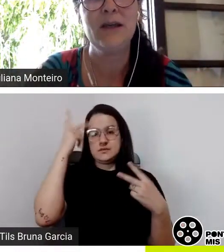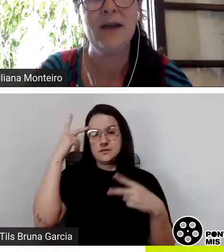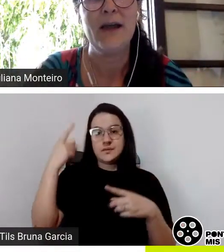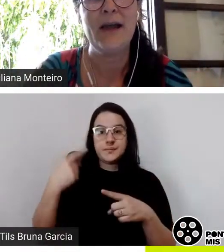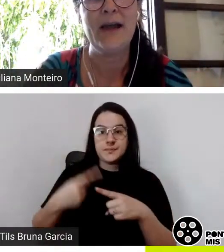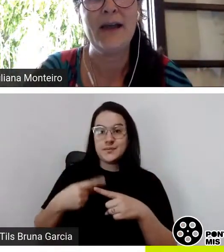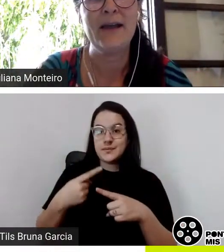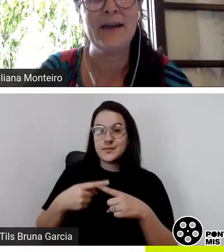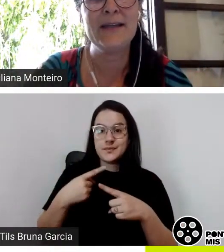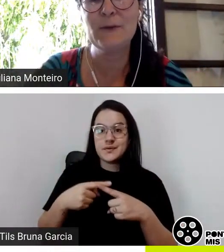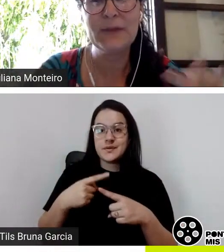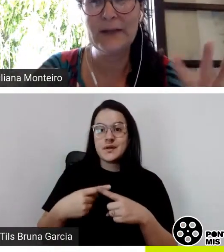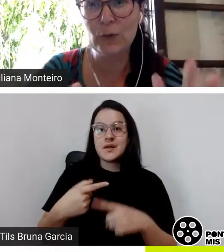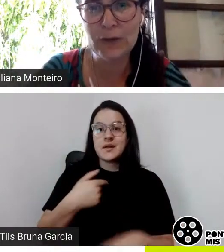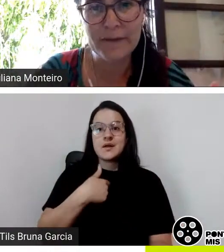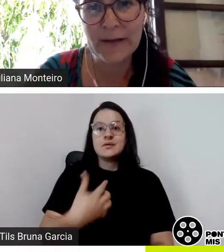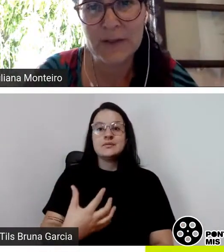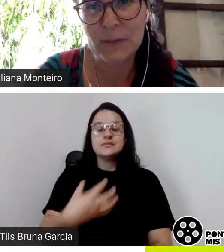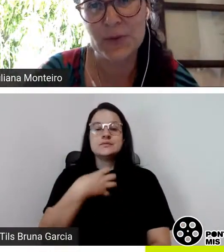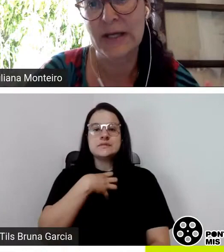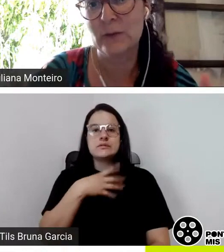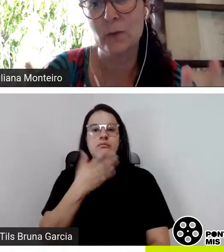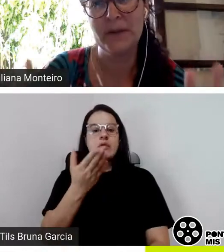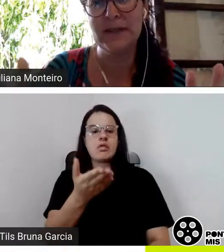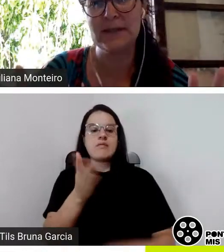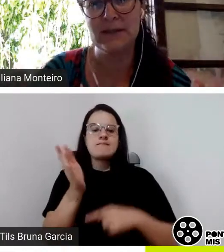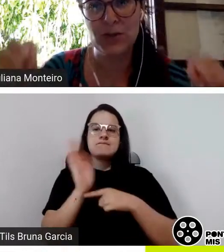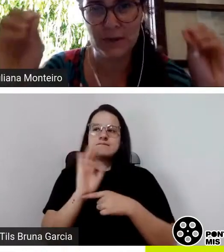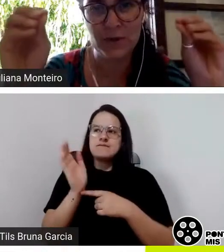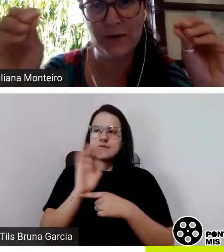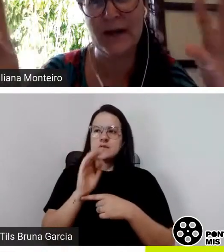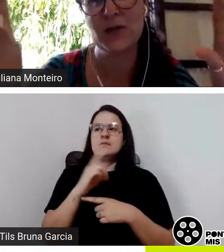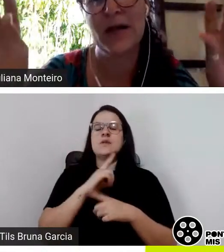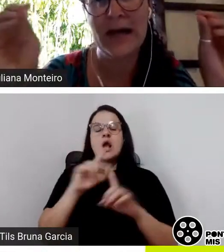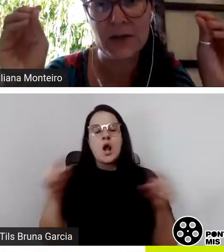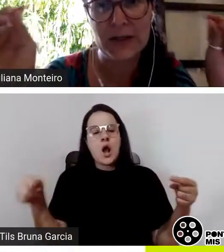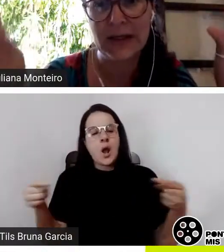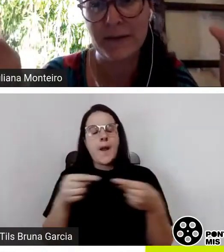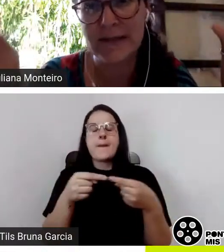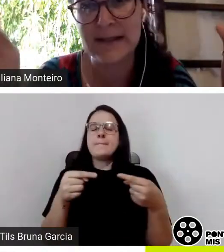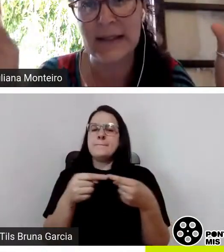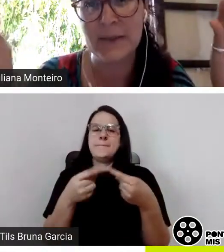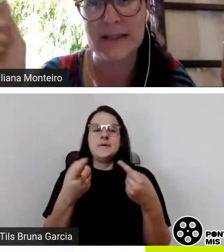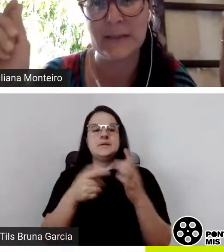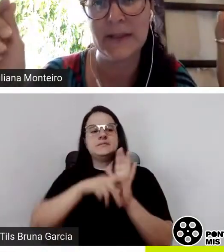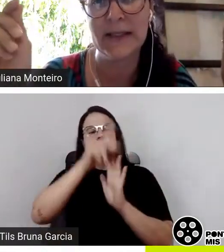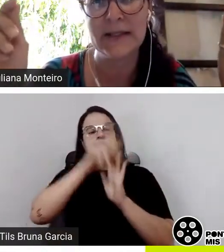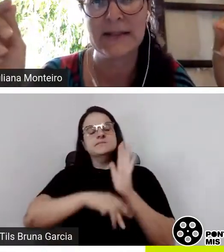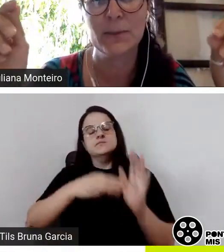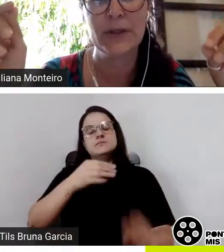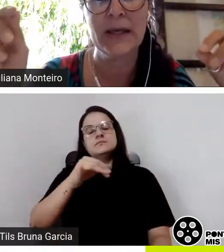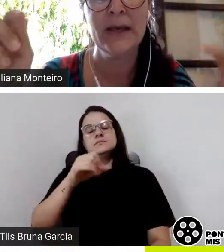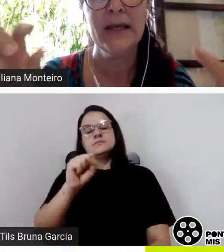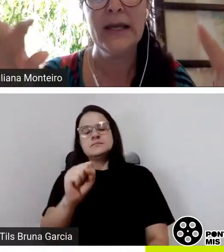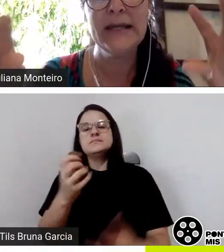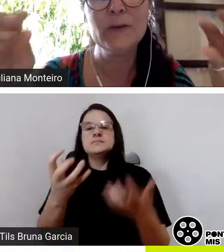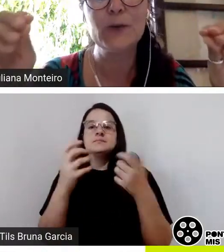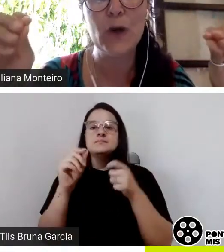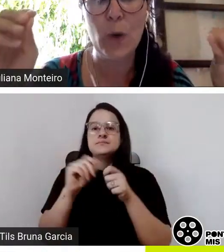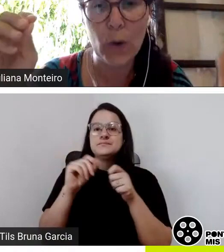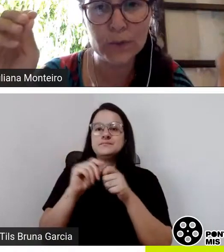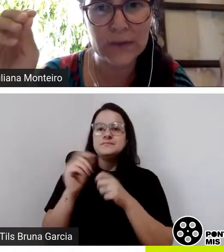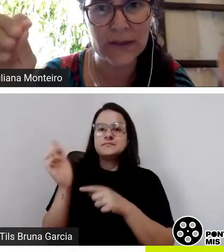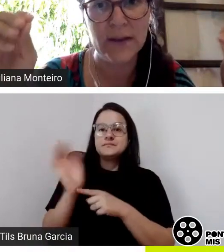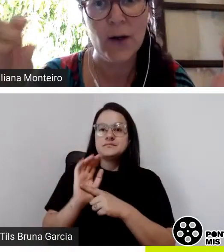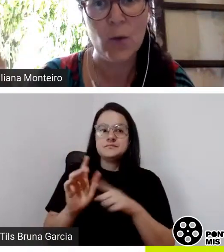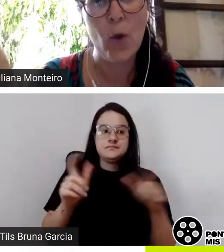que esse filme tem tudo a ver com esse projeto do Miss, de viajar, de querer fazer cinema dessa maneira, assim. Porque ele não